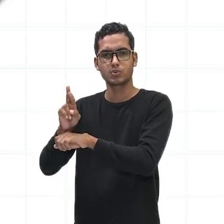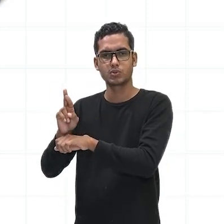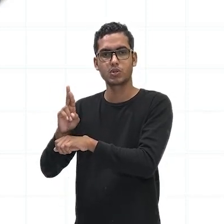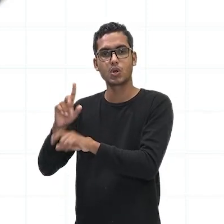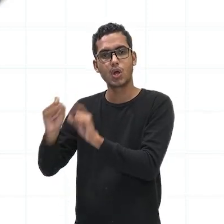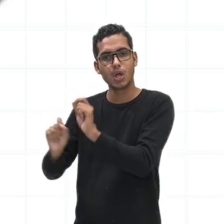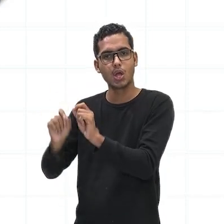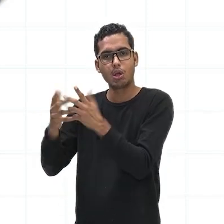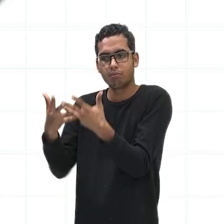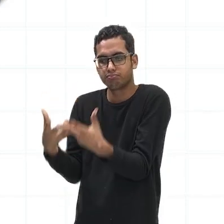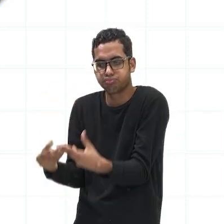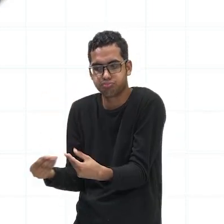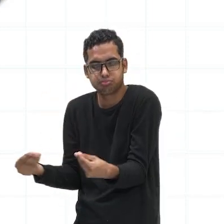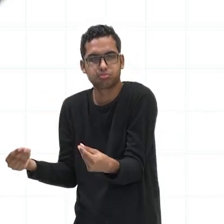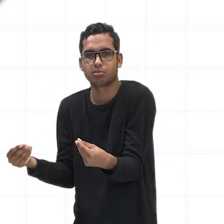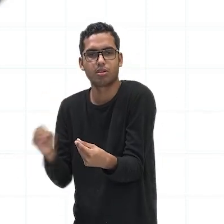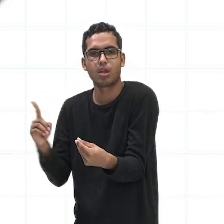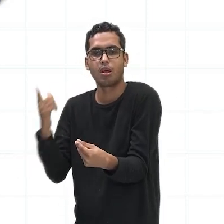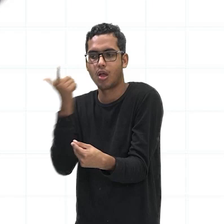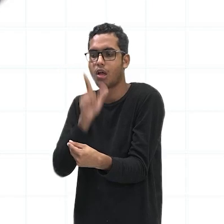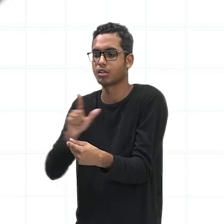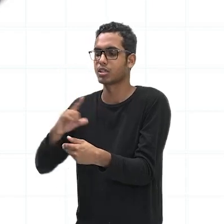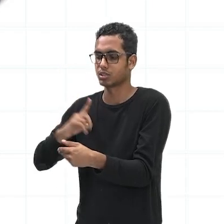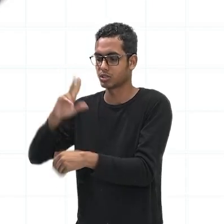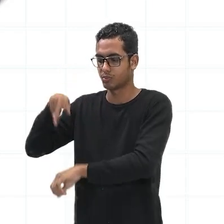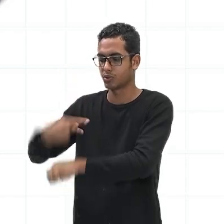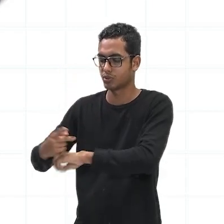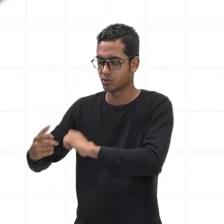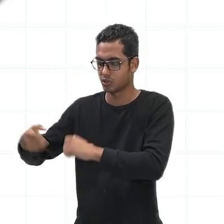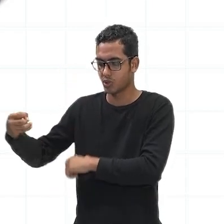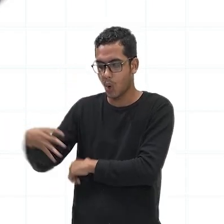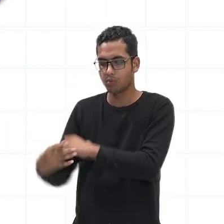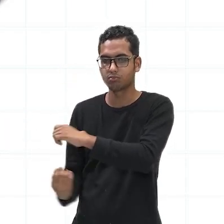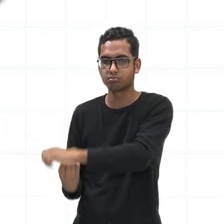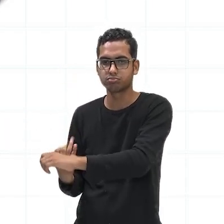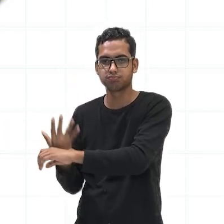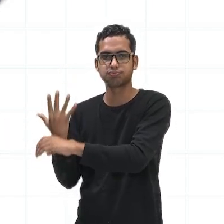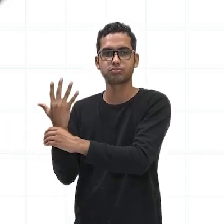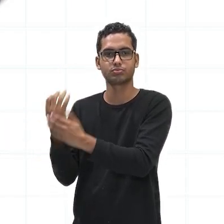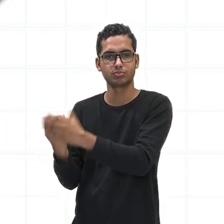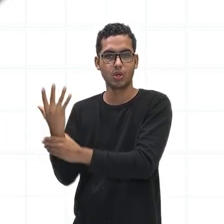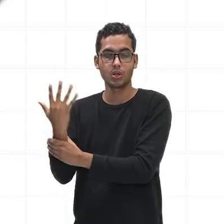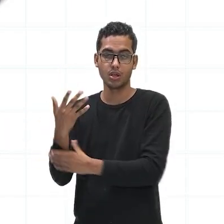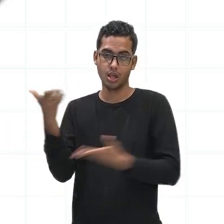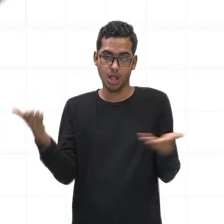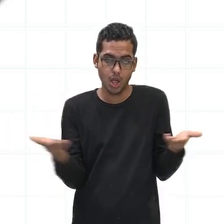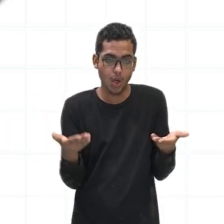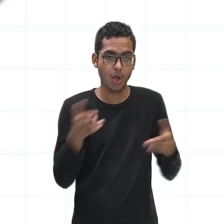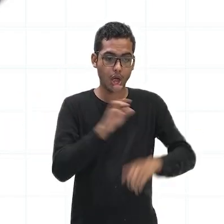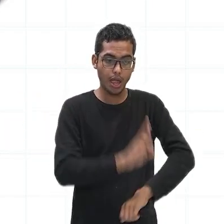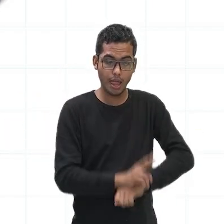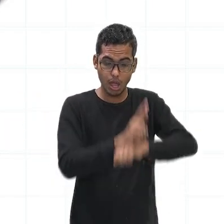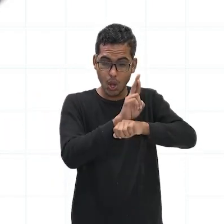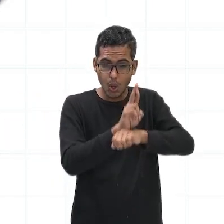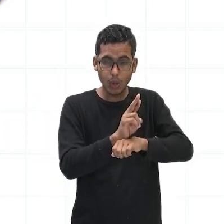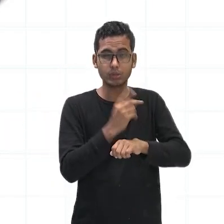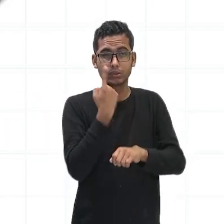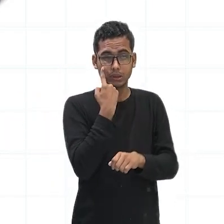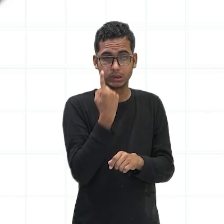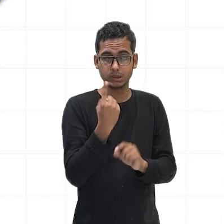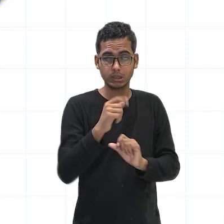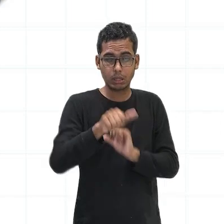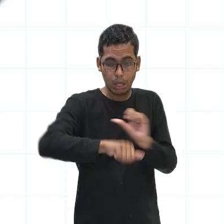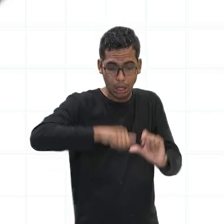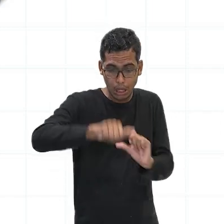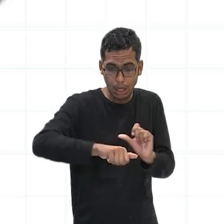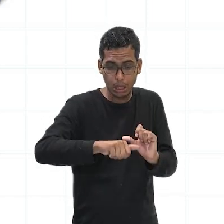esgotar. E não renováveis, né? Os não renováveis são aqueles que levam bastante tempo para que possam ser